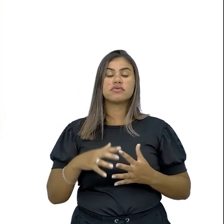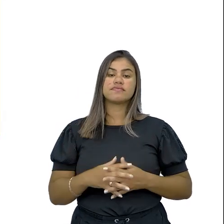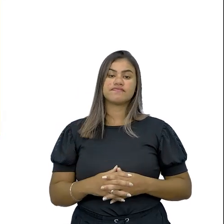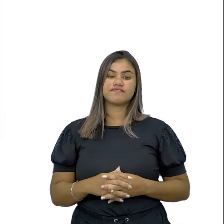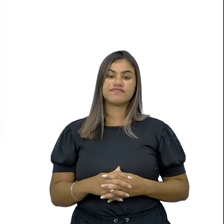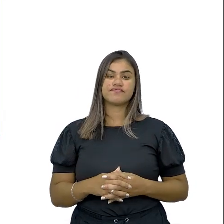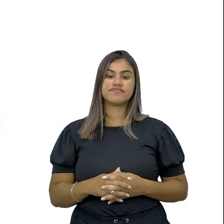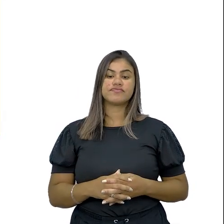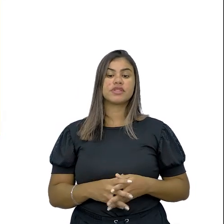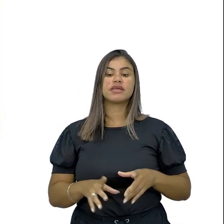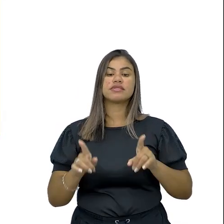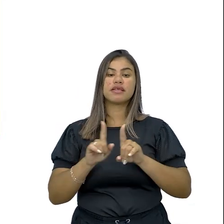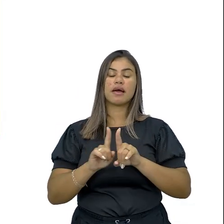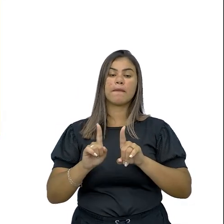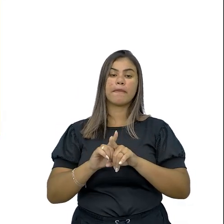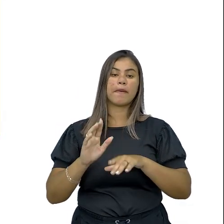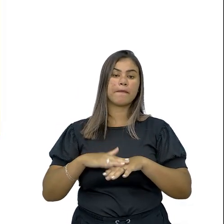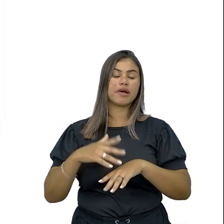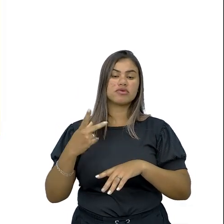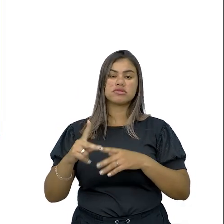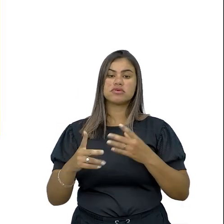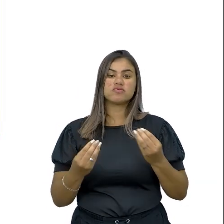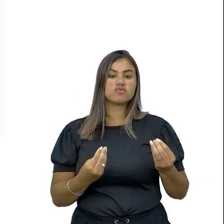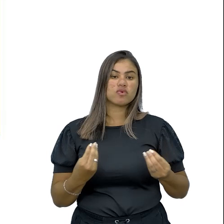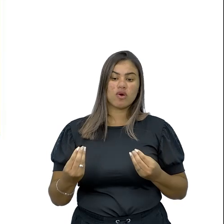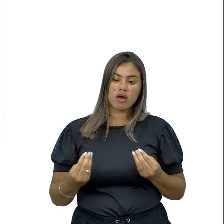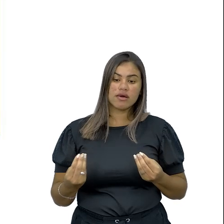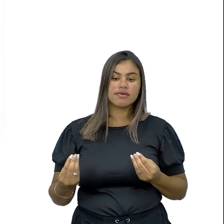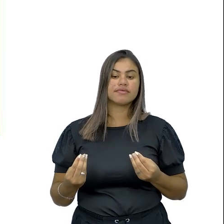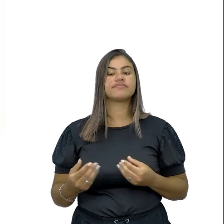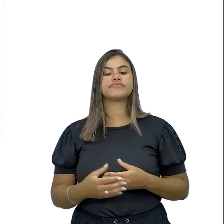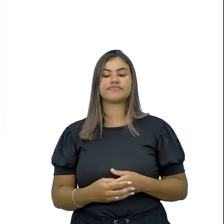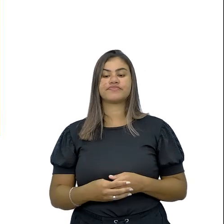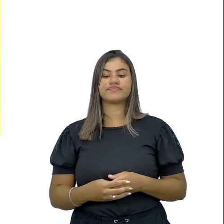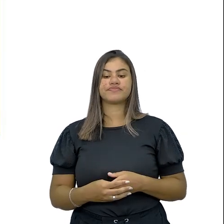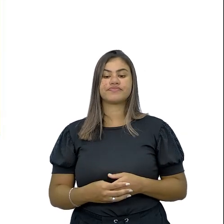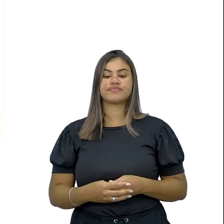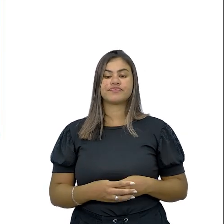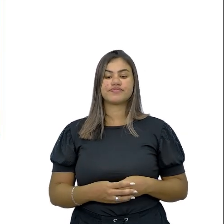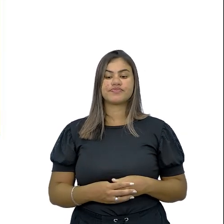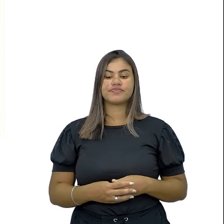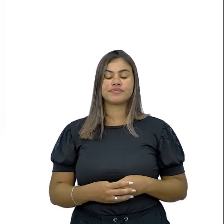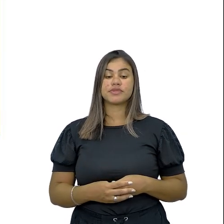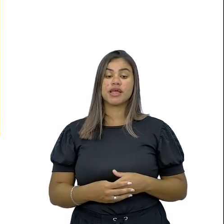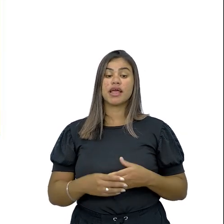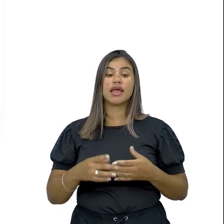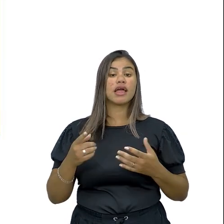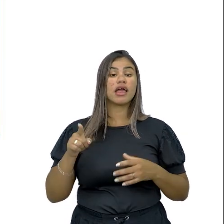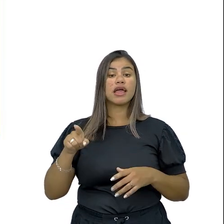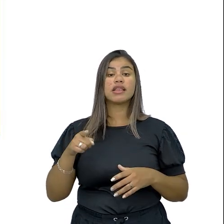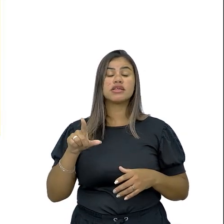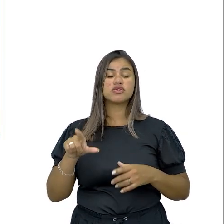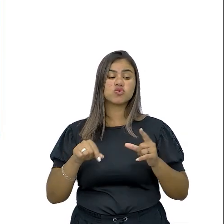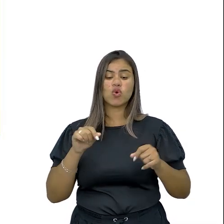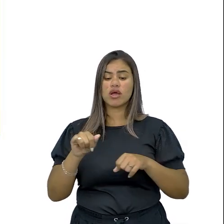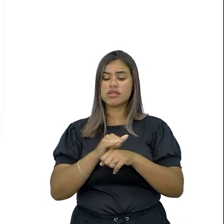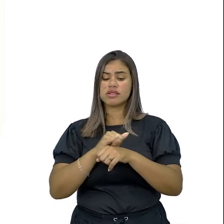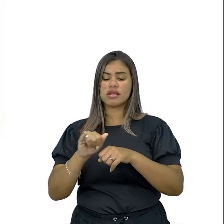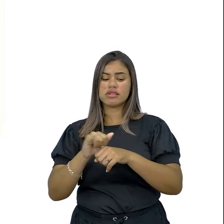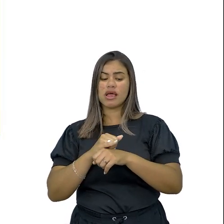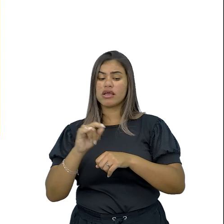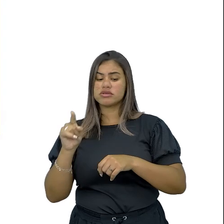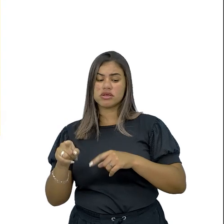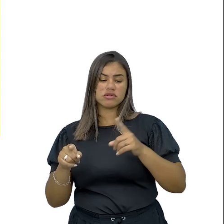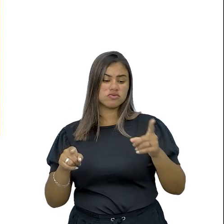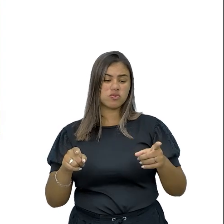foram os procedimentos adotados, por que ele optou por aquela estratégia e não uma